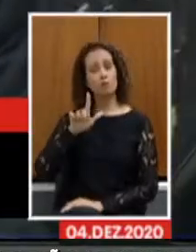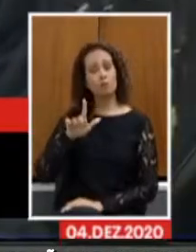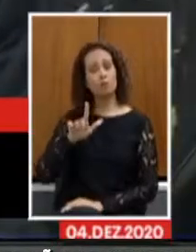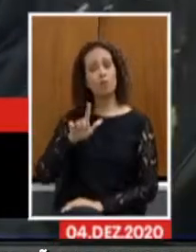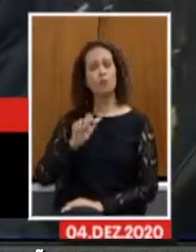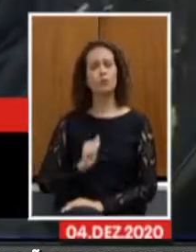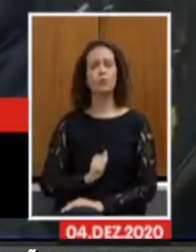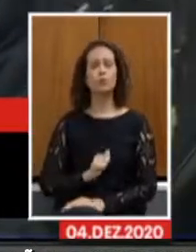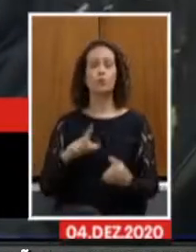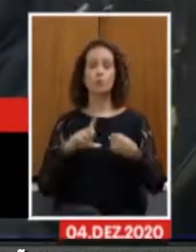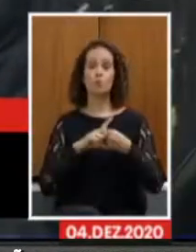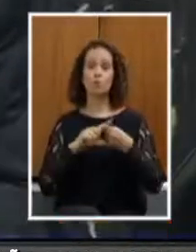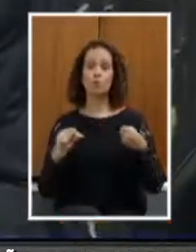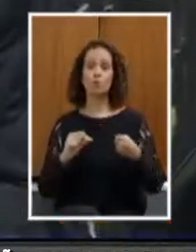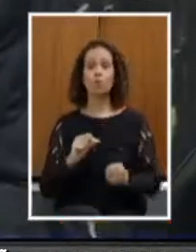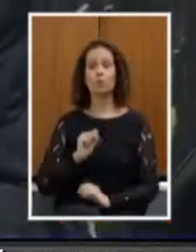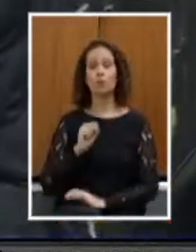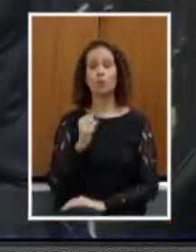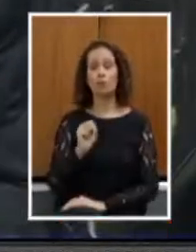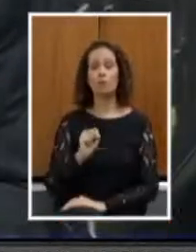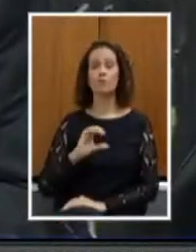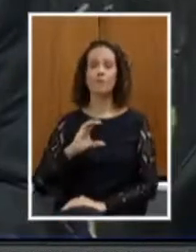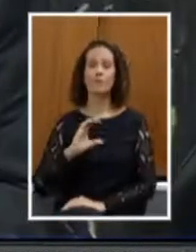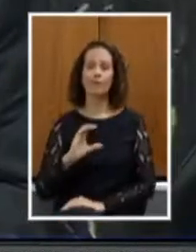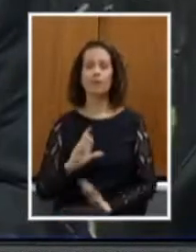o artigo 8º C à lei número